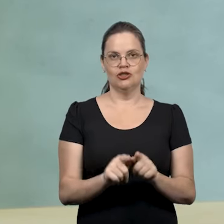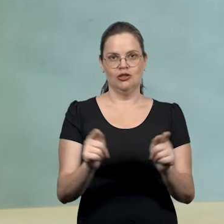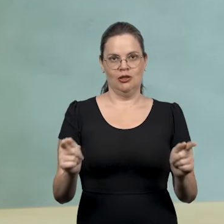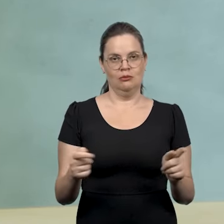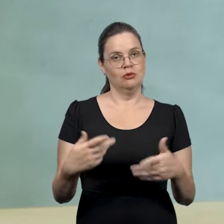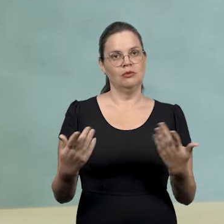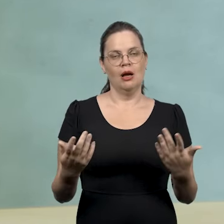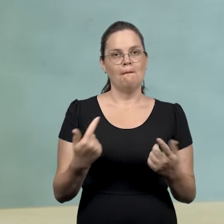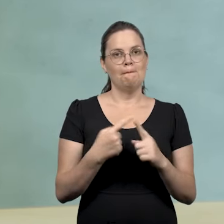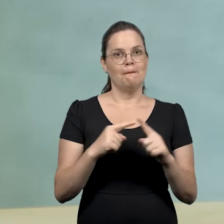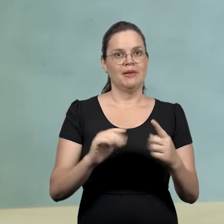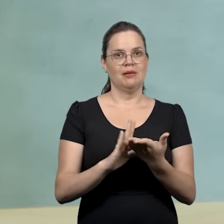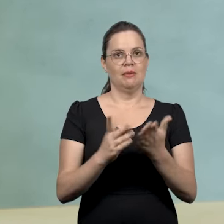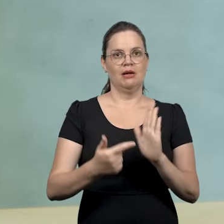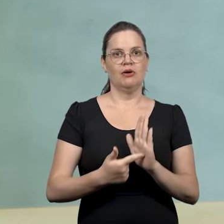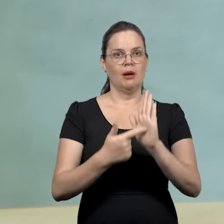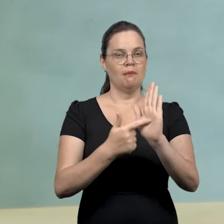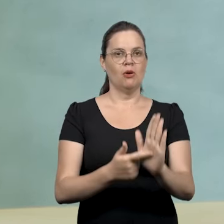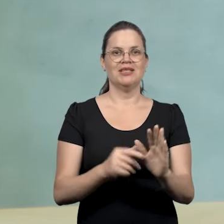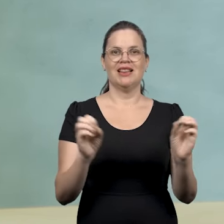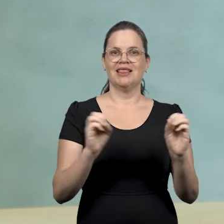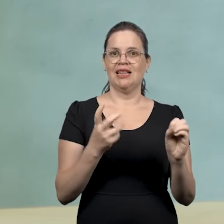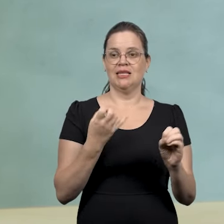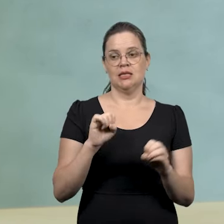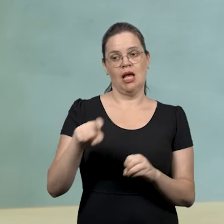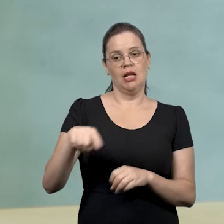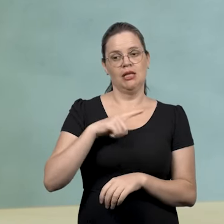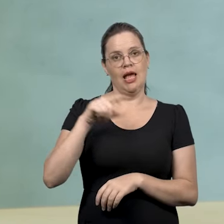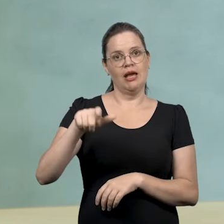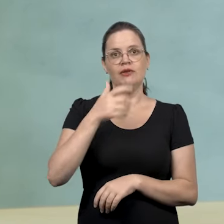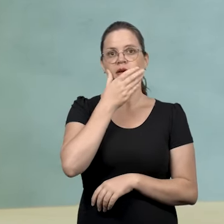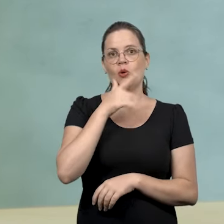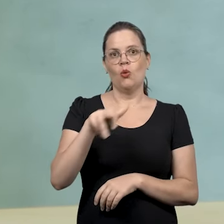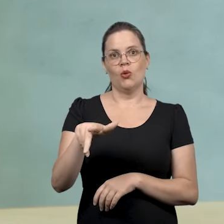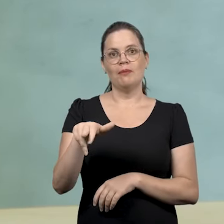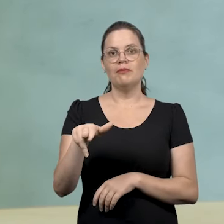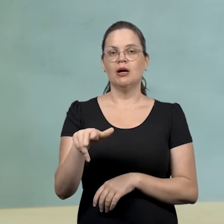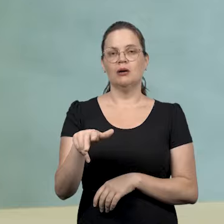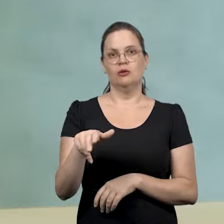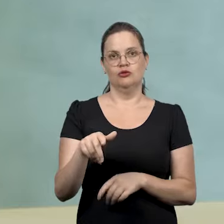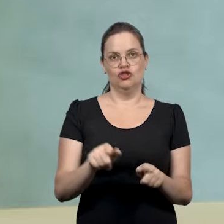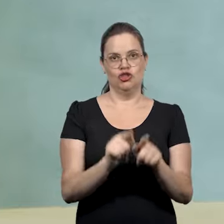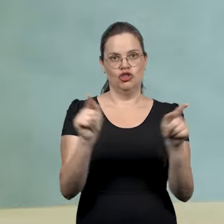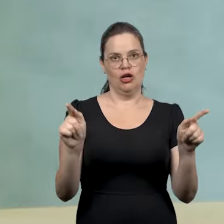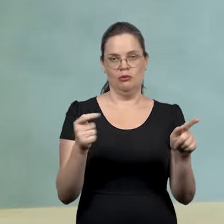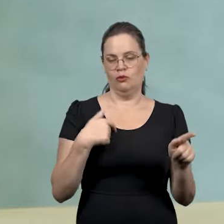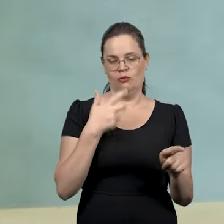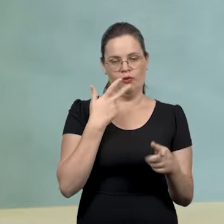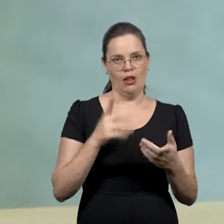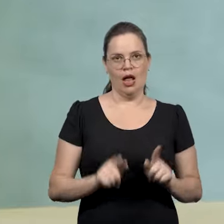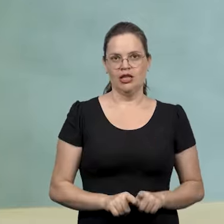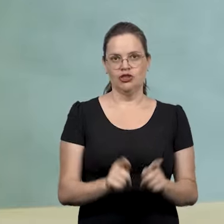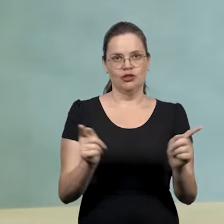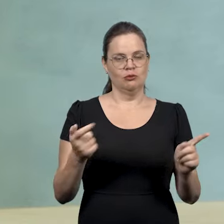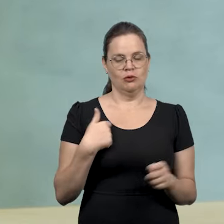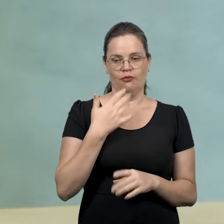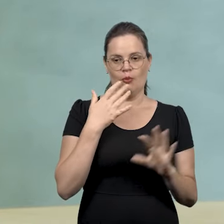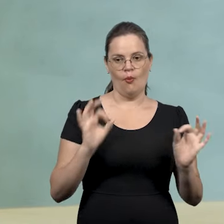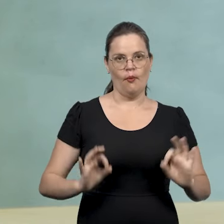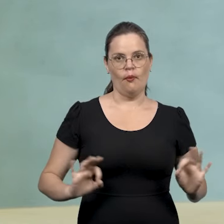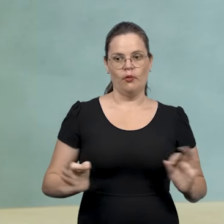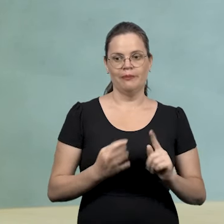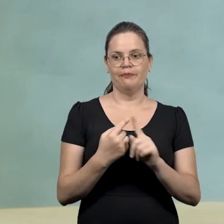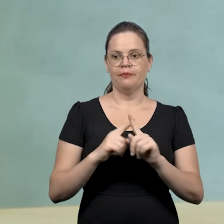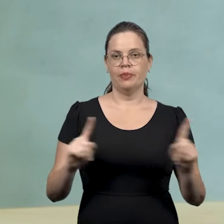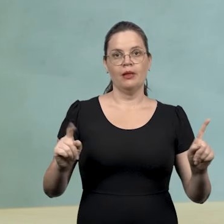de que Tomé tenha tido um irmão gêmeo ou tenha tido um irmão, mas essa conotação,